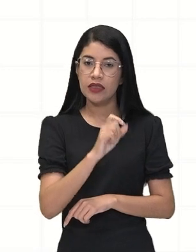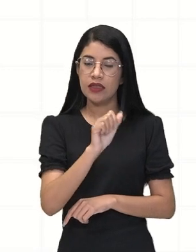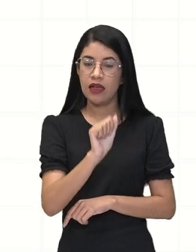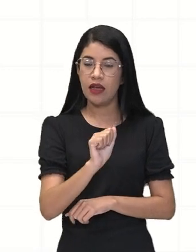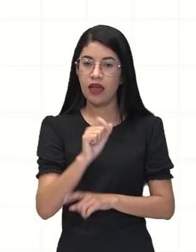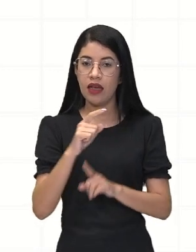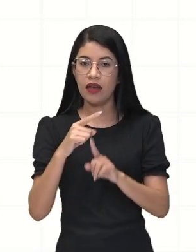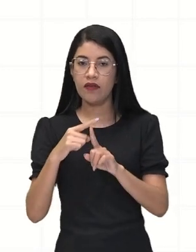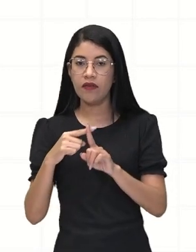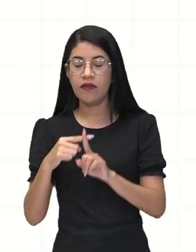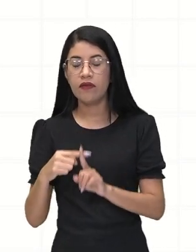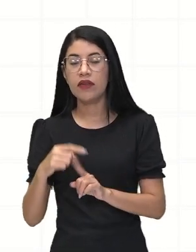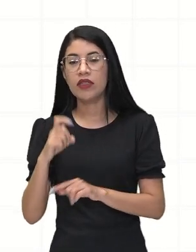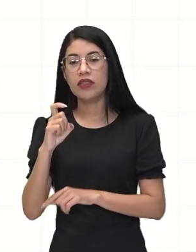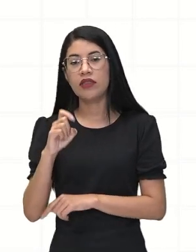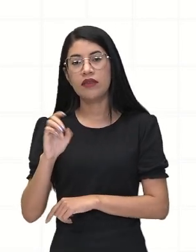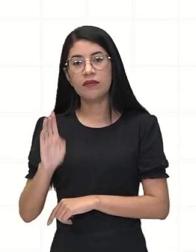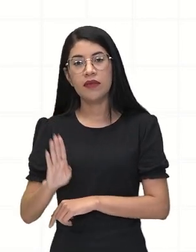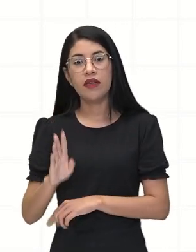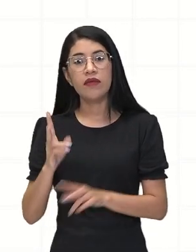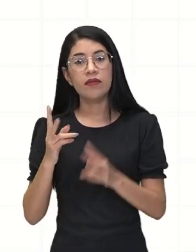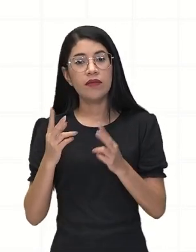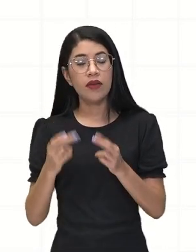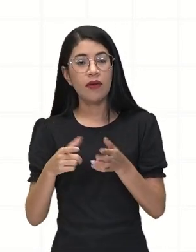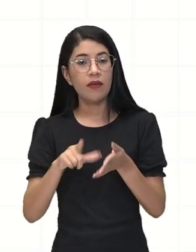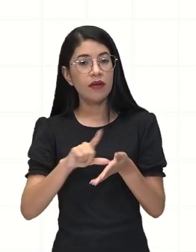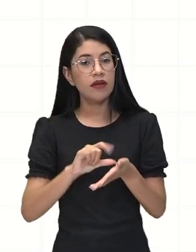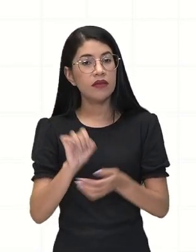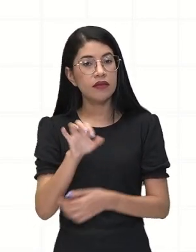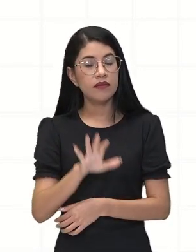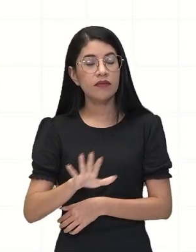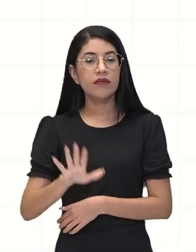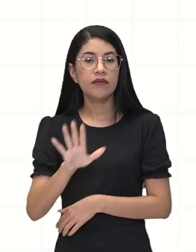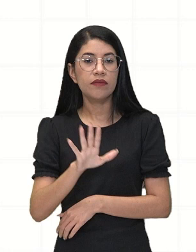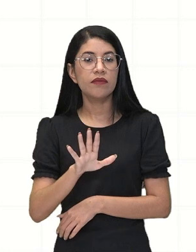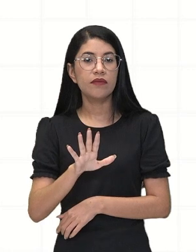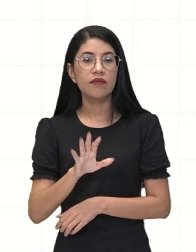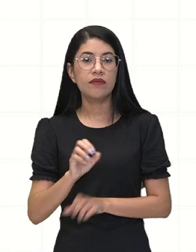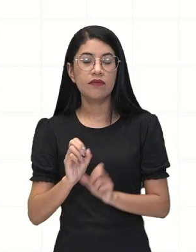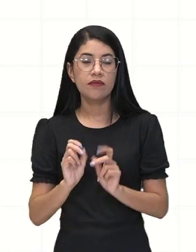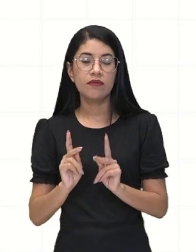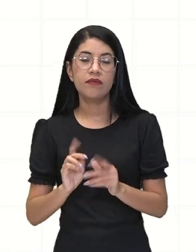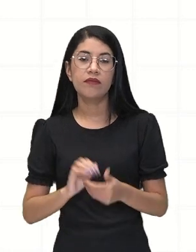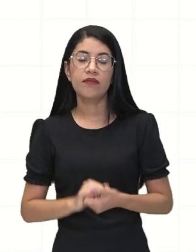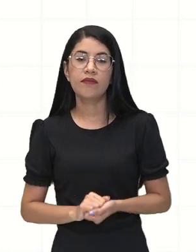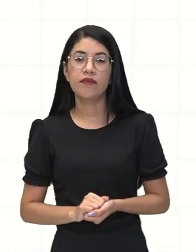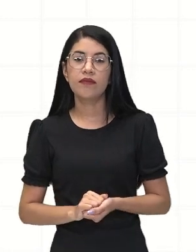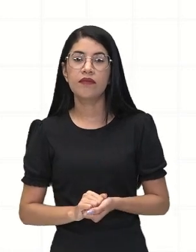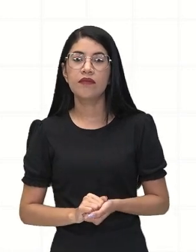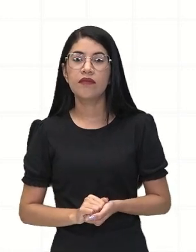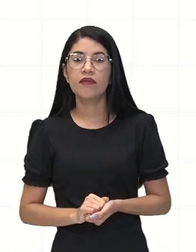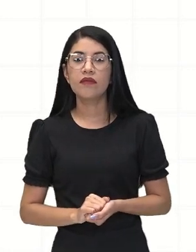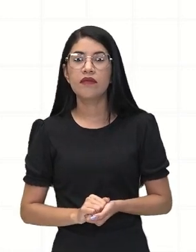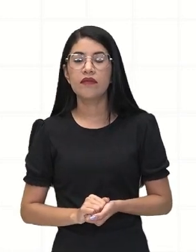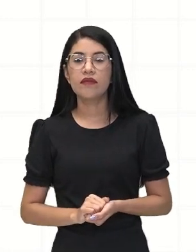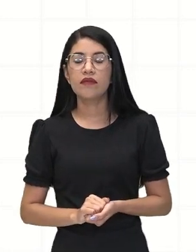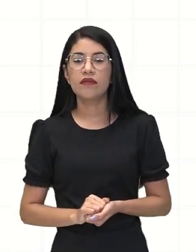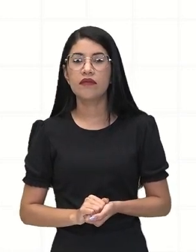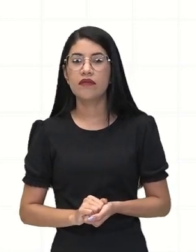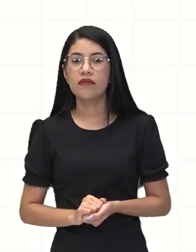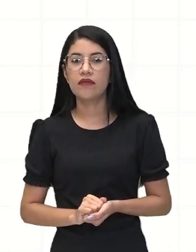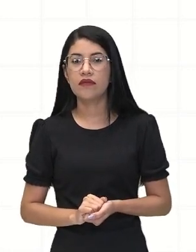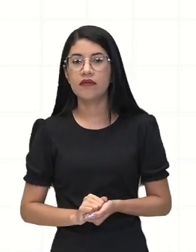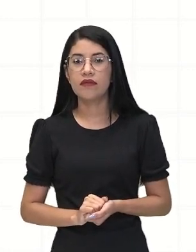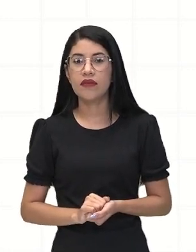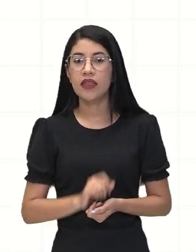dar exatamente aquela figura anterior. Correto? Então, ó, A vezes X vezes